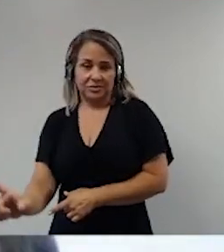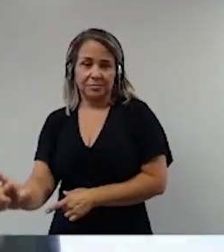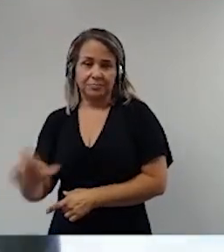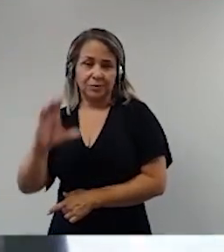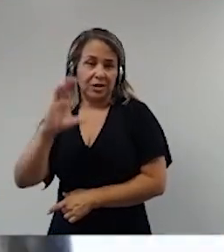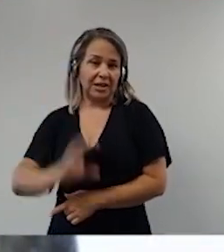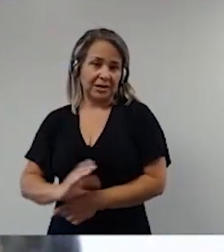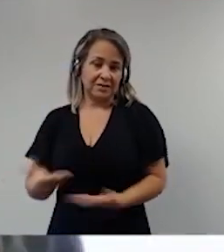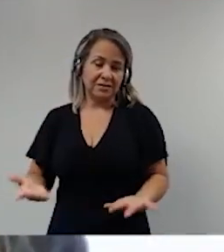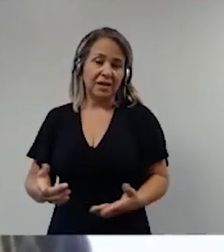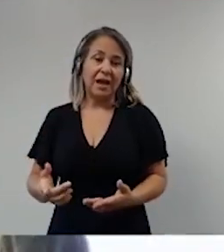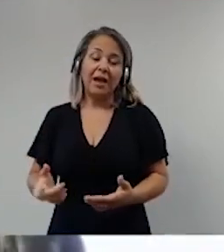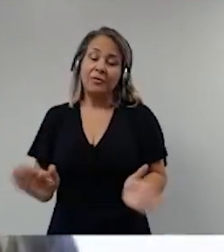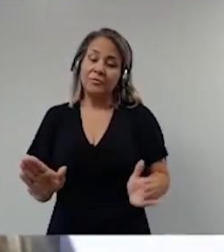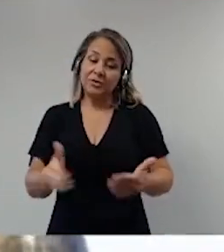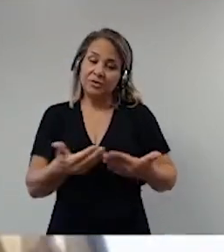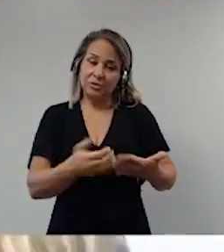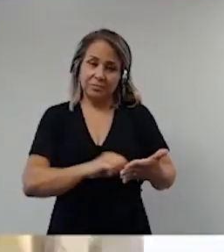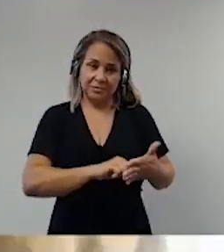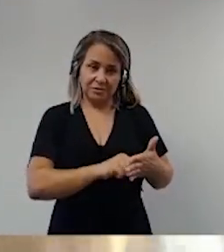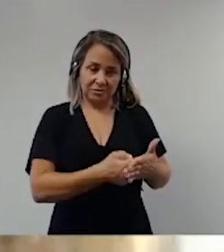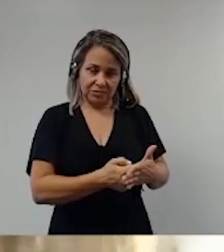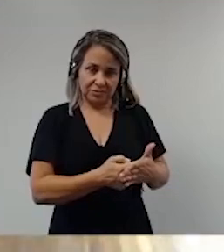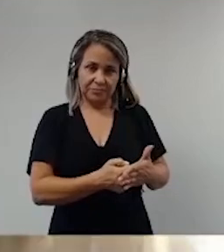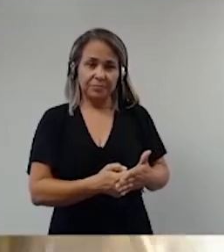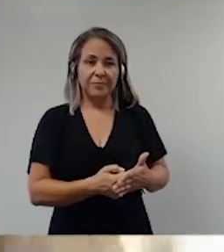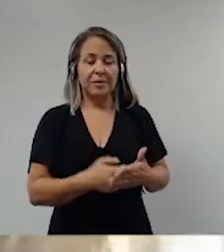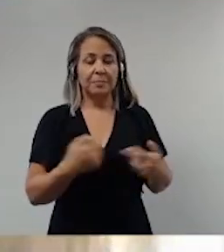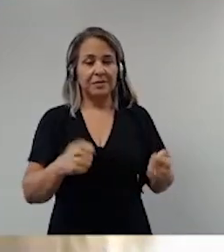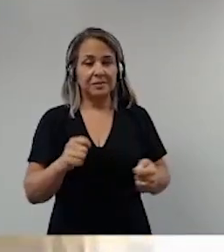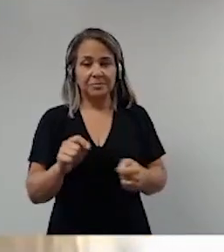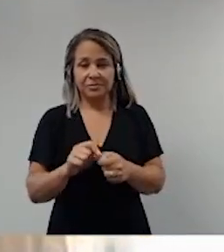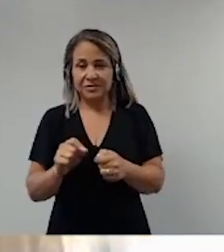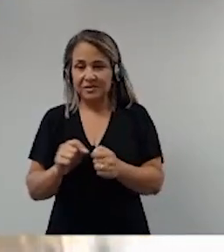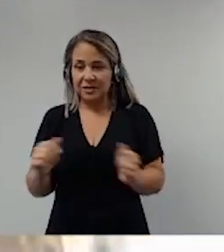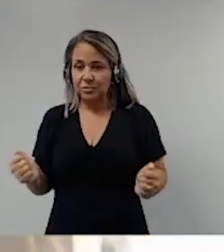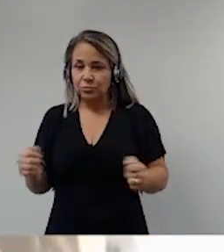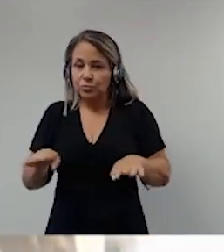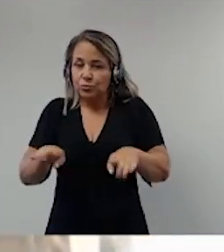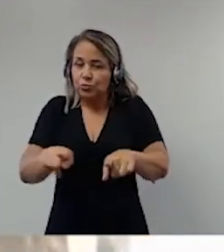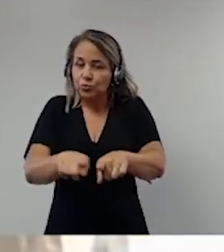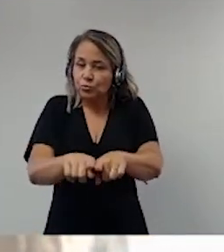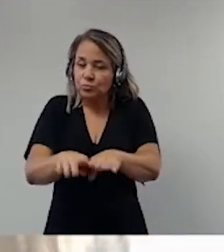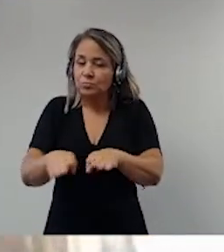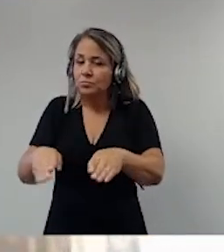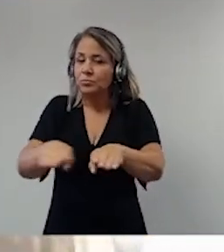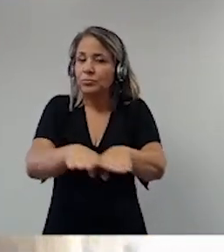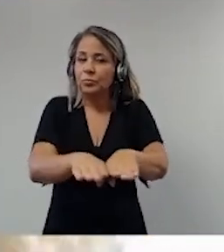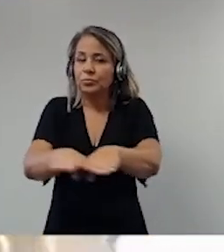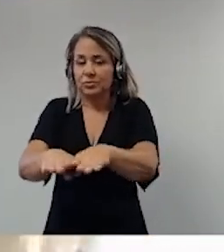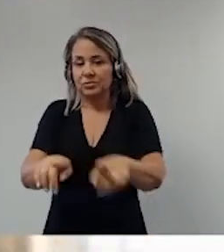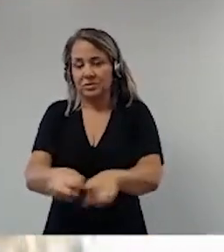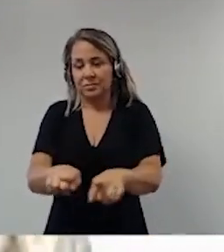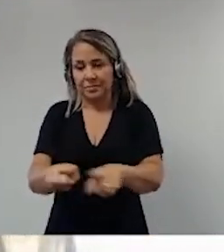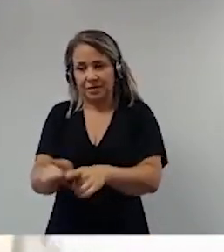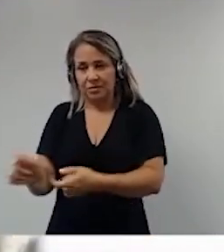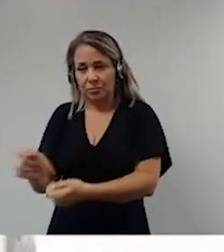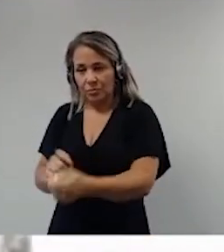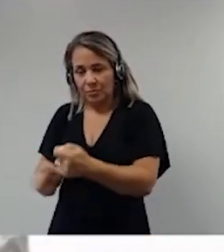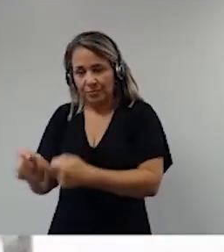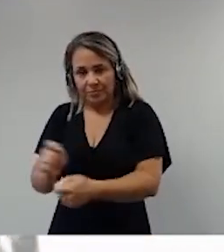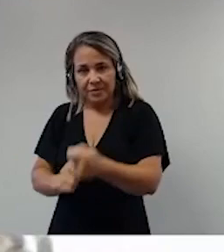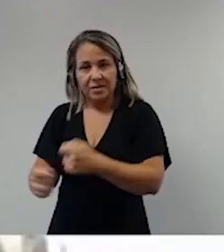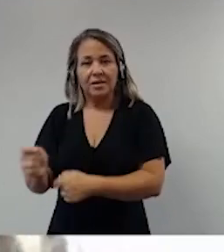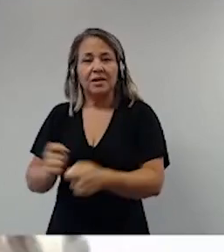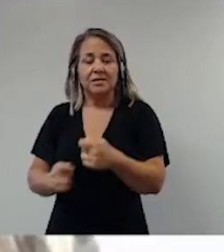Então, além do fechamento das lojas, e aí nós tivemos que correr em paralelo com o desenvolvimento da nossa área de e-commerce, e isso é um outro ponto